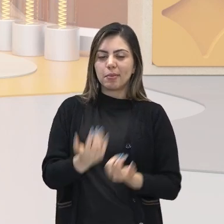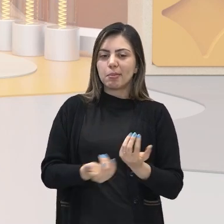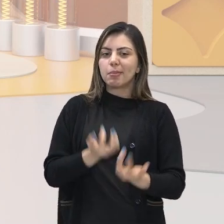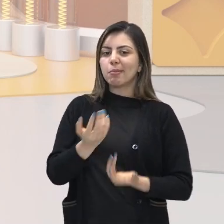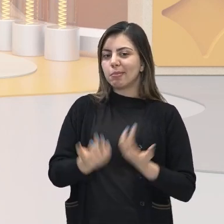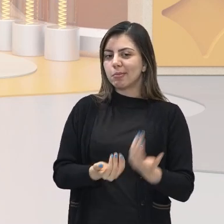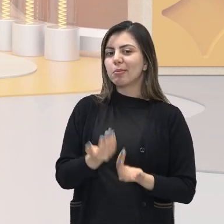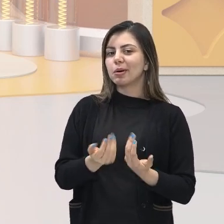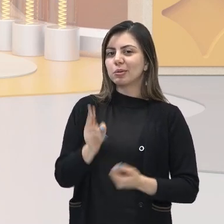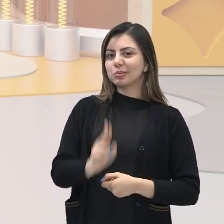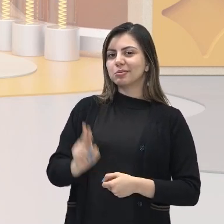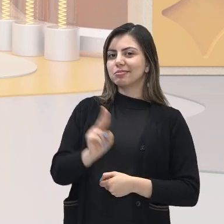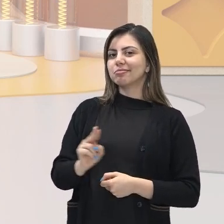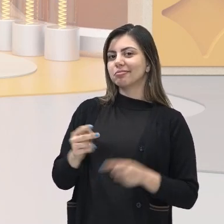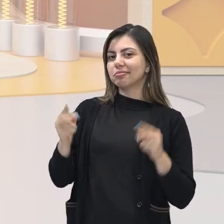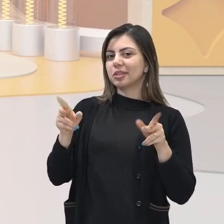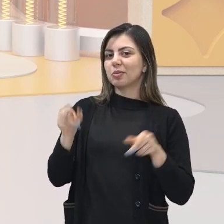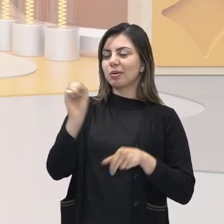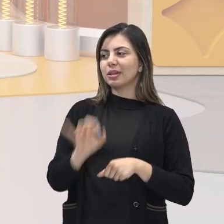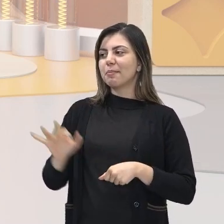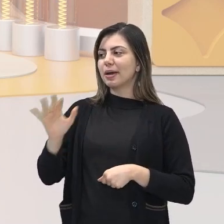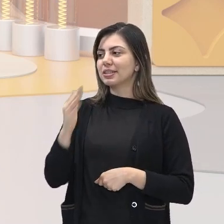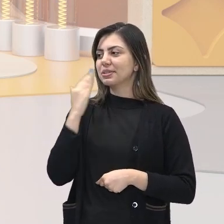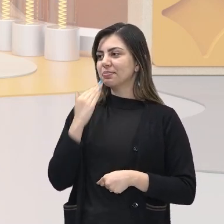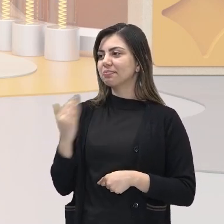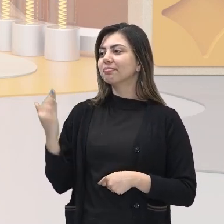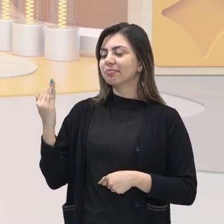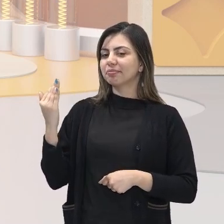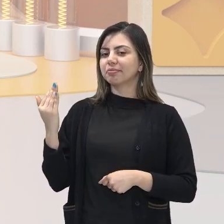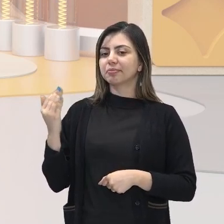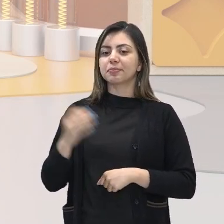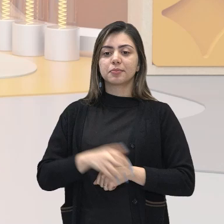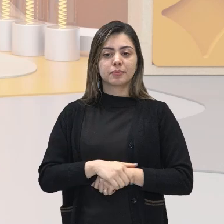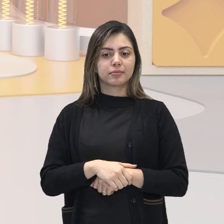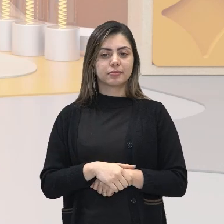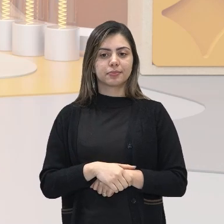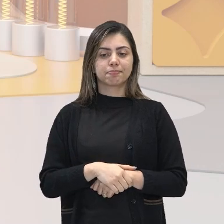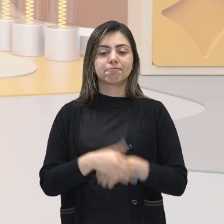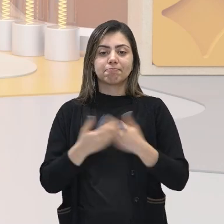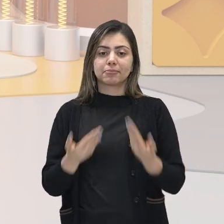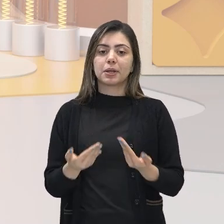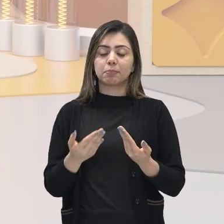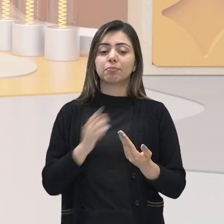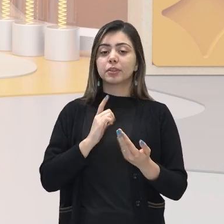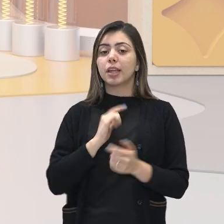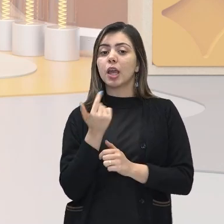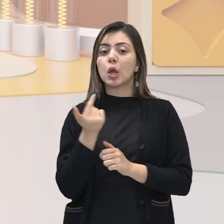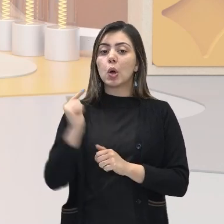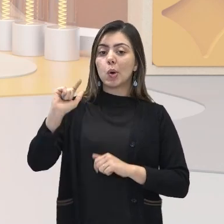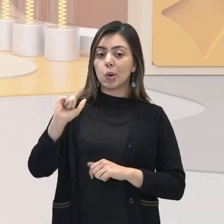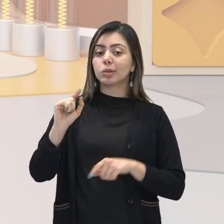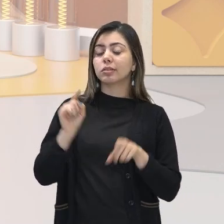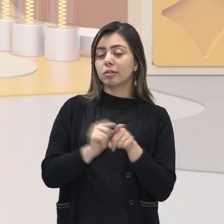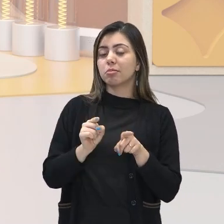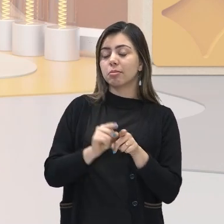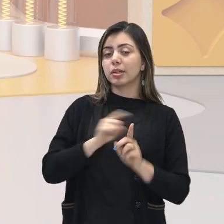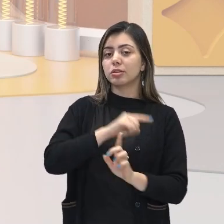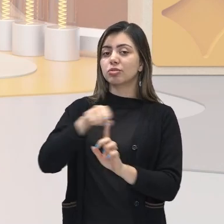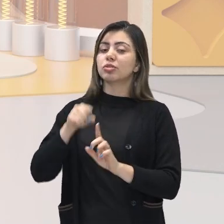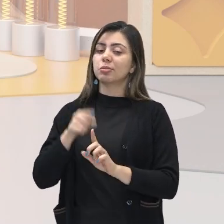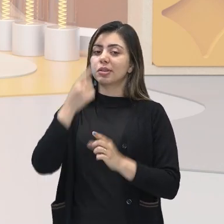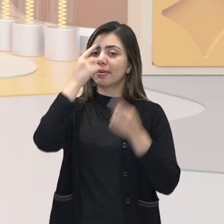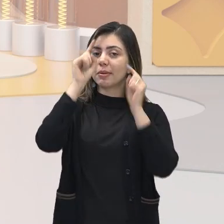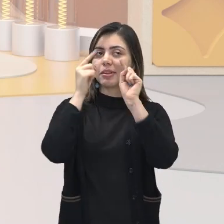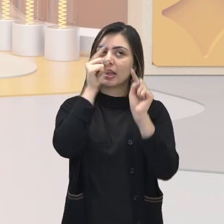numa panela de pressão. Mas, além da panela de pressão, existem outras invenções que